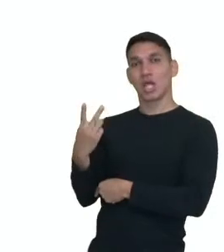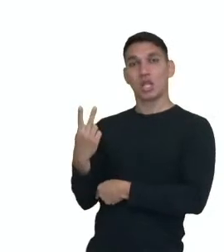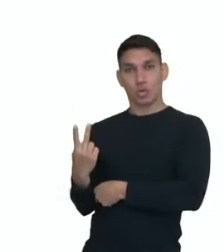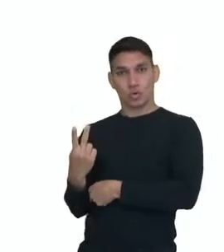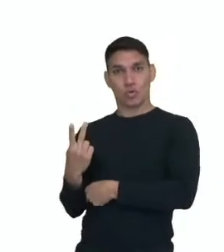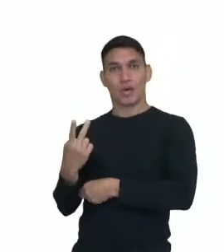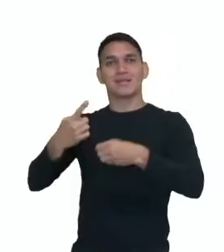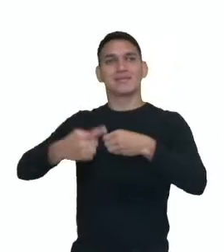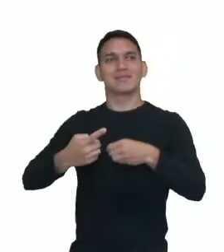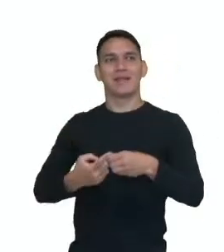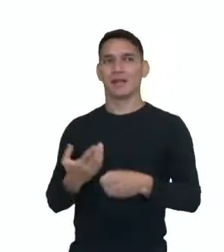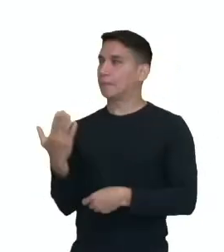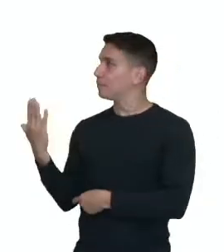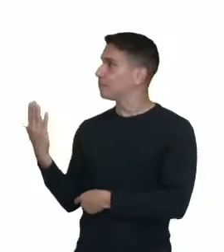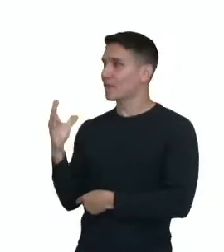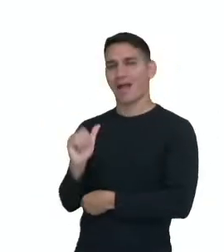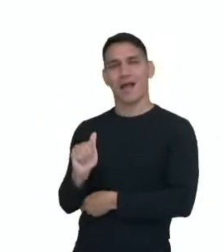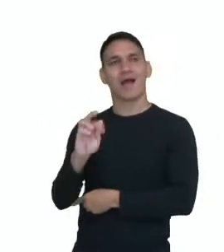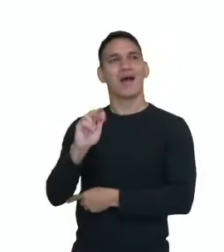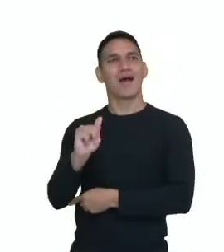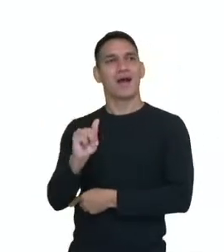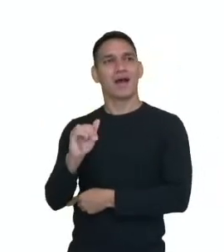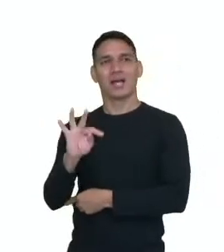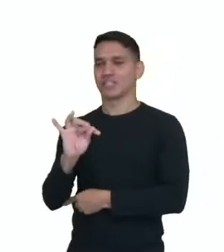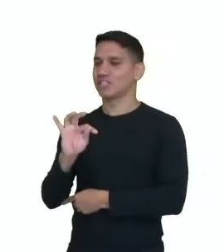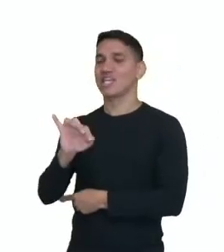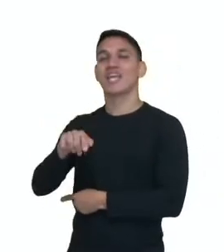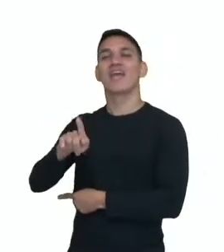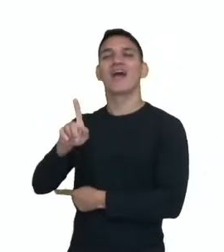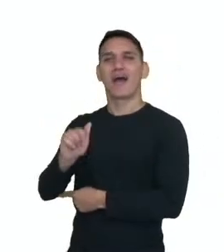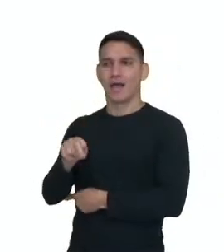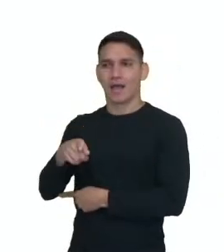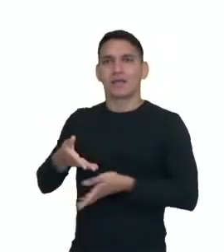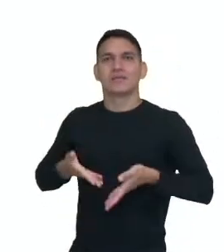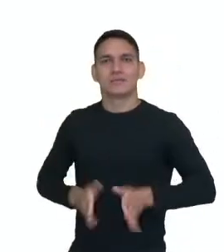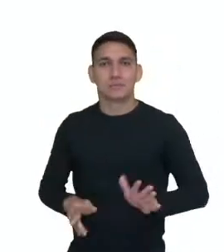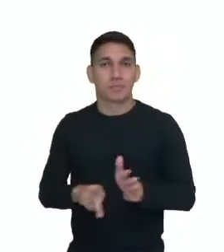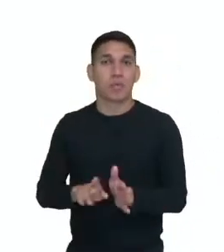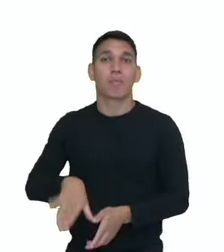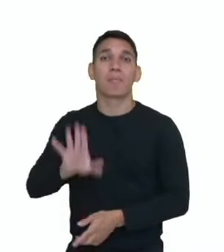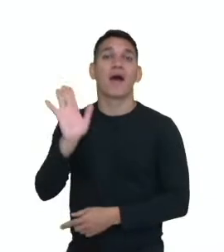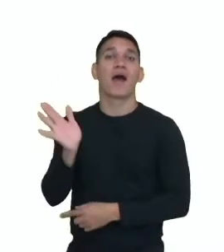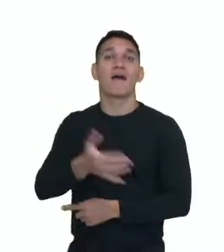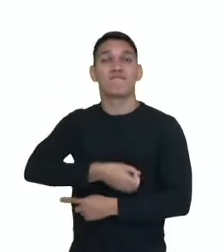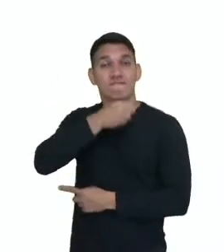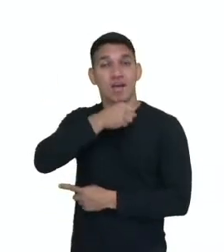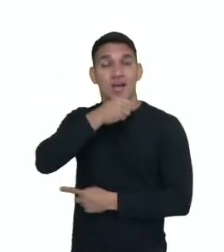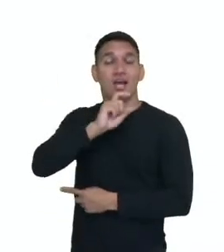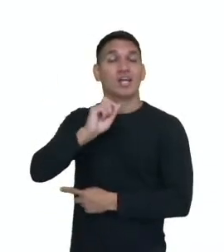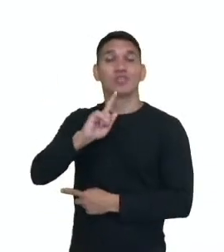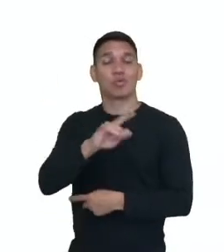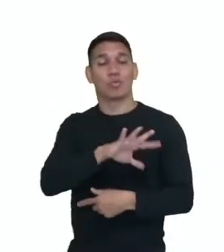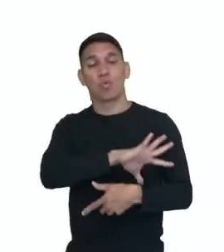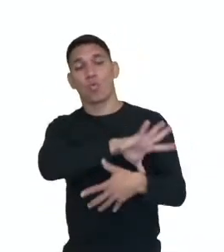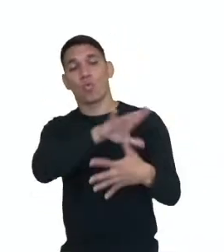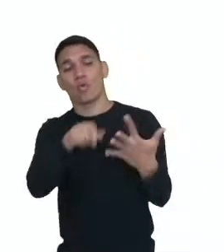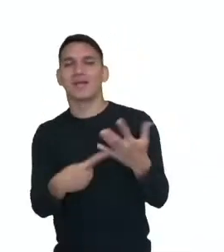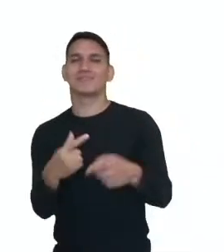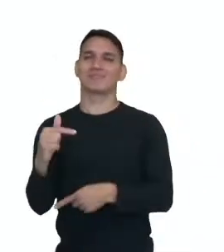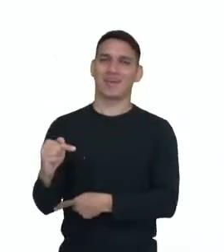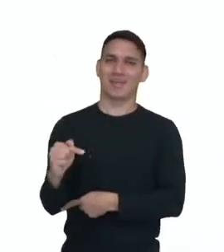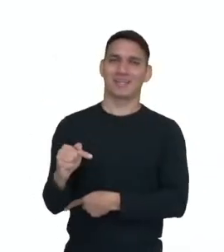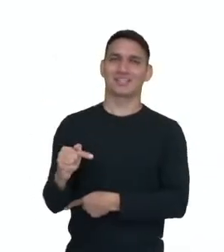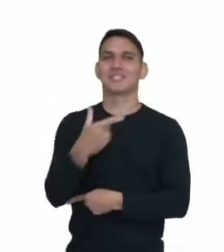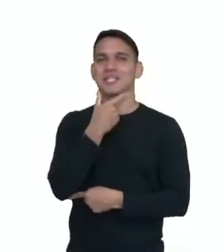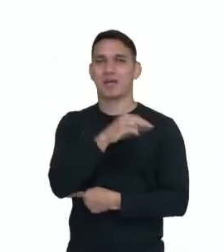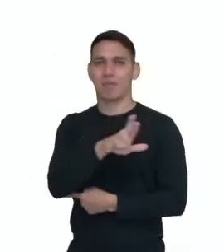interior de Minas Gerais, nascia Ziraldo Alves Pinto, mais velho entre 7 irmãos. O menino que vivia desenhando